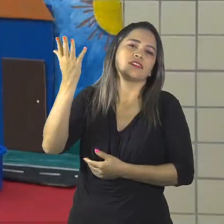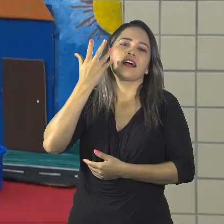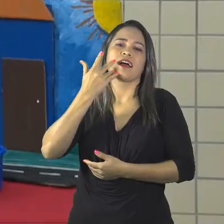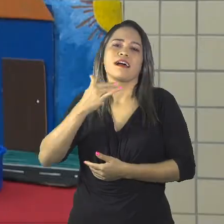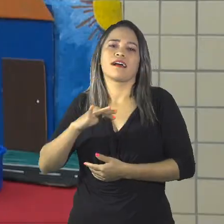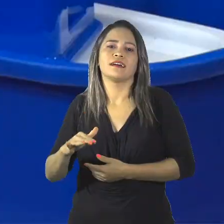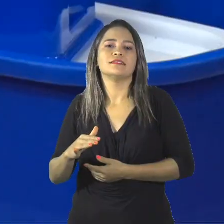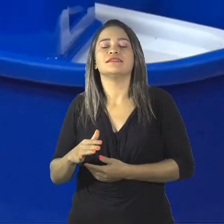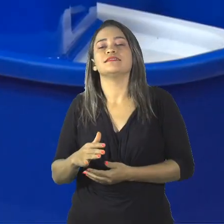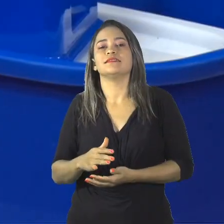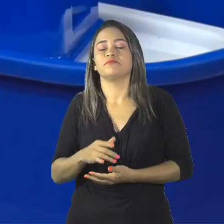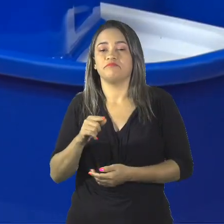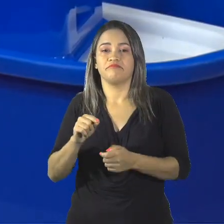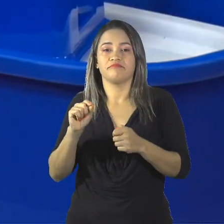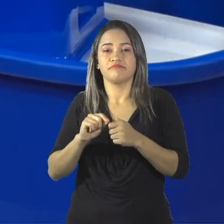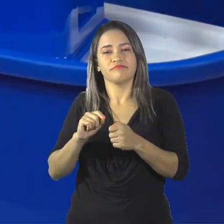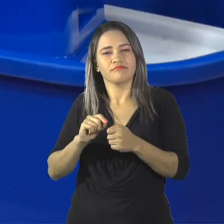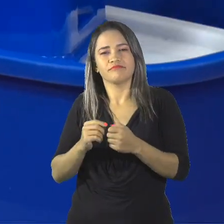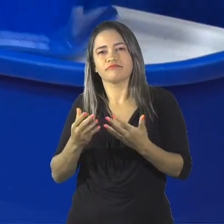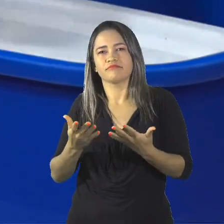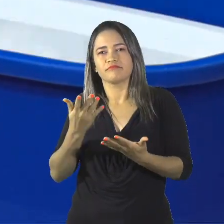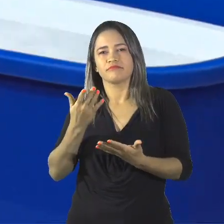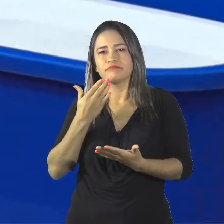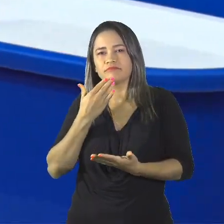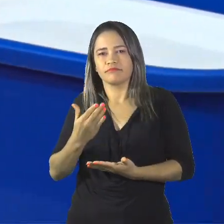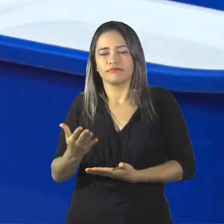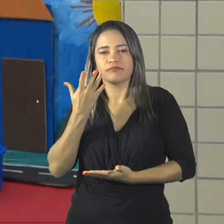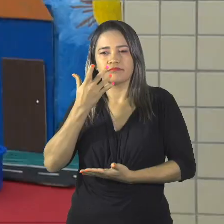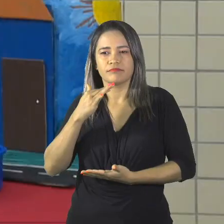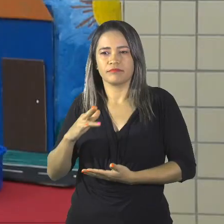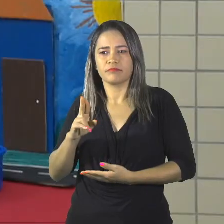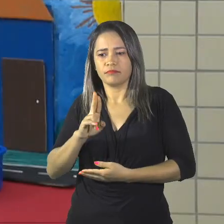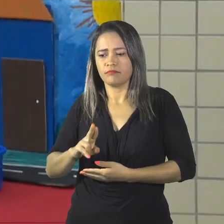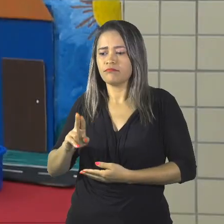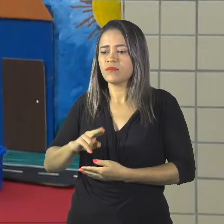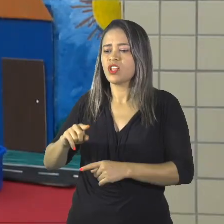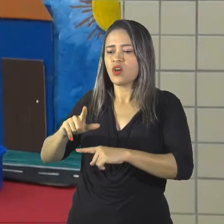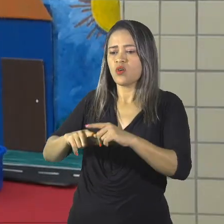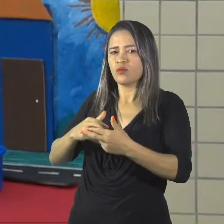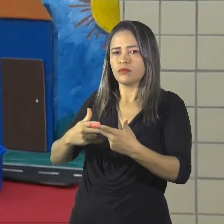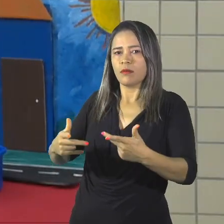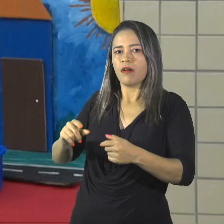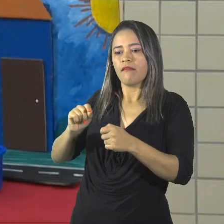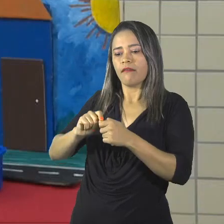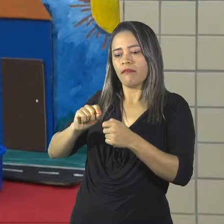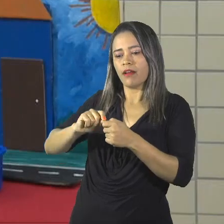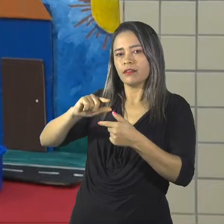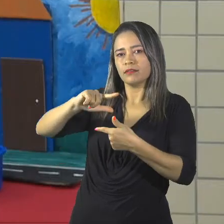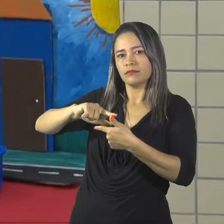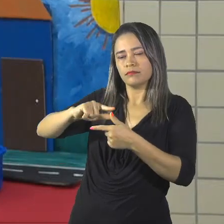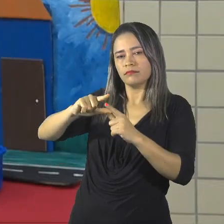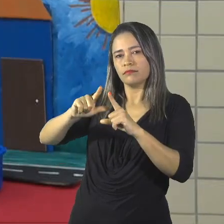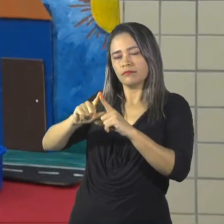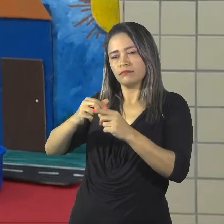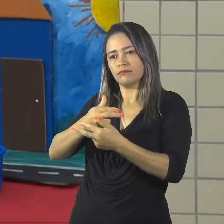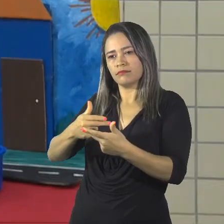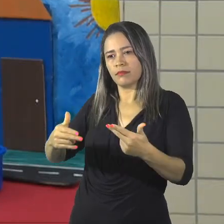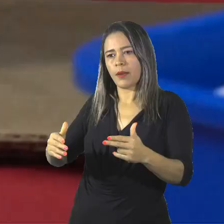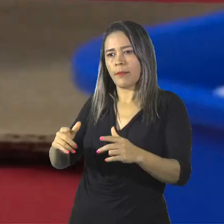aí, feito isso, você vai pedir para a sua criança utilizar o utensílio para fazer as formas geométricas no papelão,